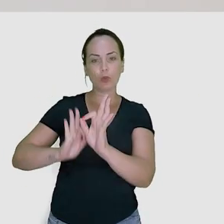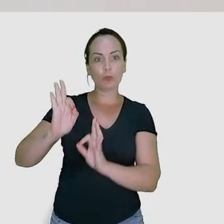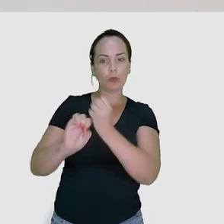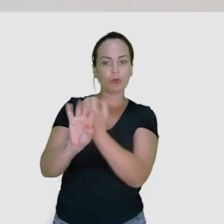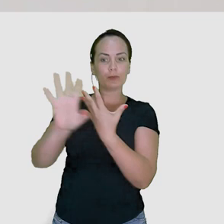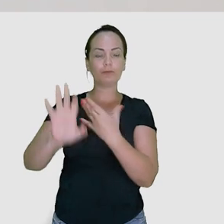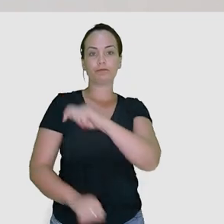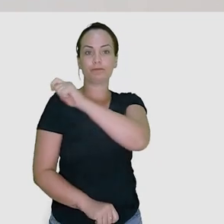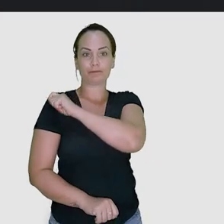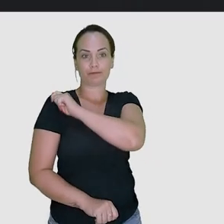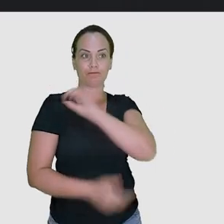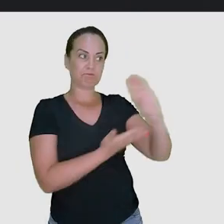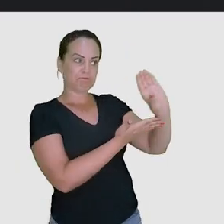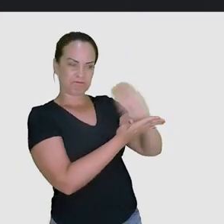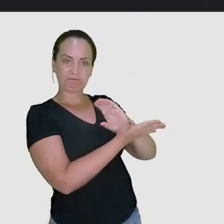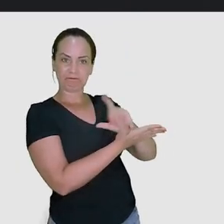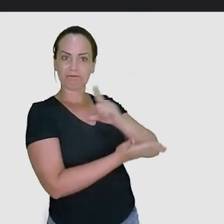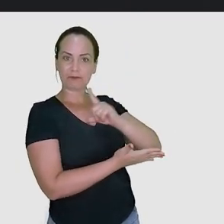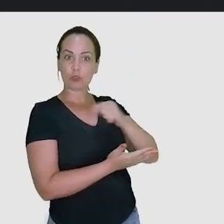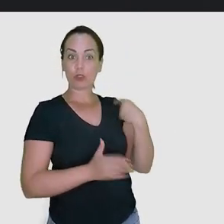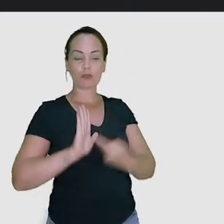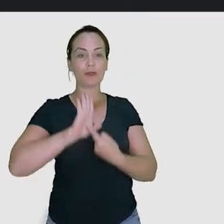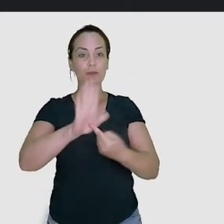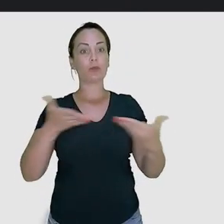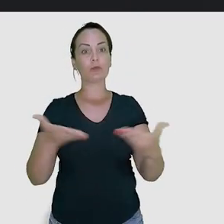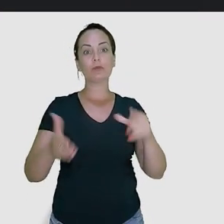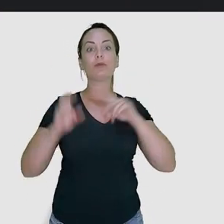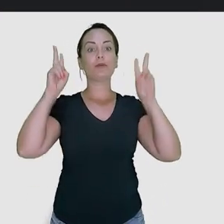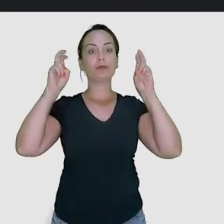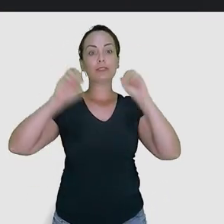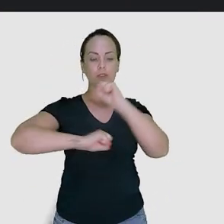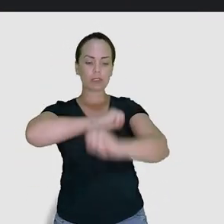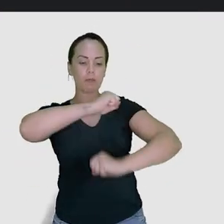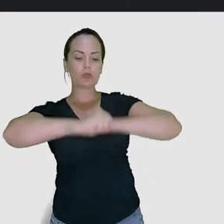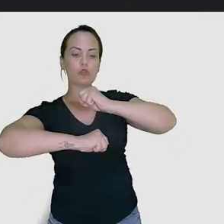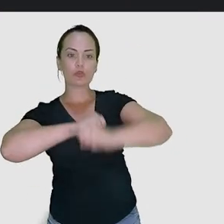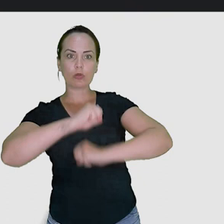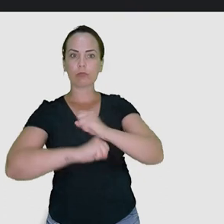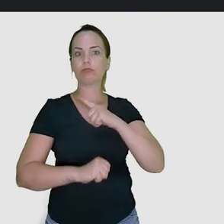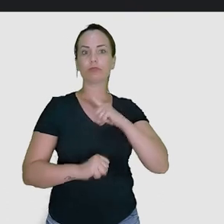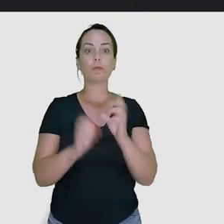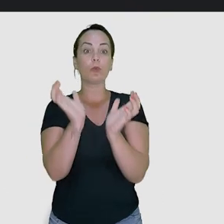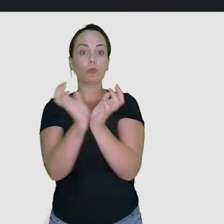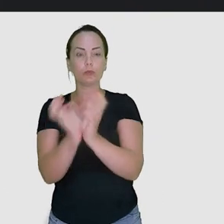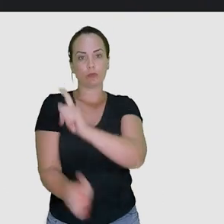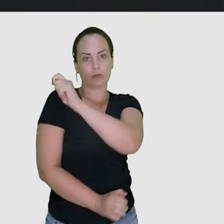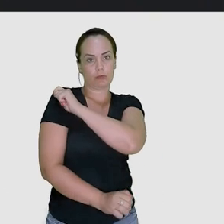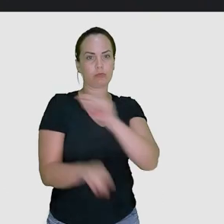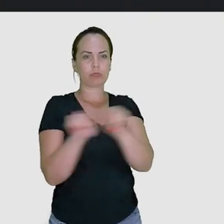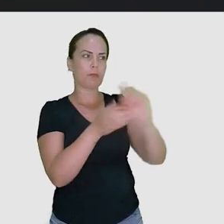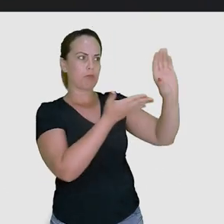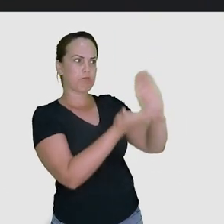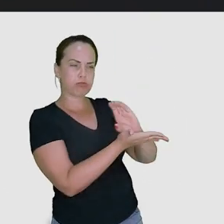completa. O projeto remoto desenvolvido com a equipe dos alunos e bolsistas da Vitor Meirelles e que vamos apresentar agora tem como